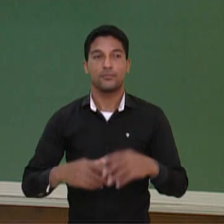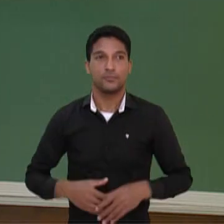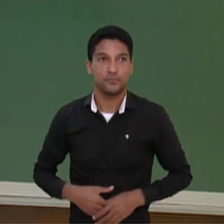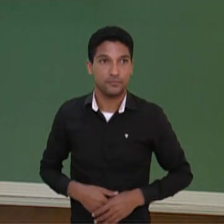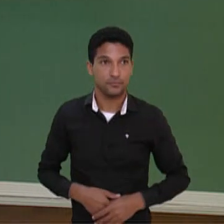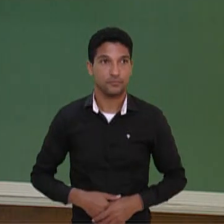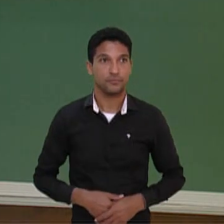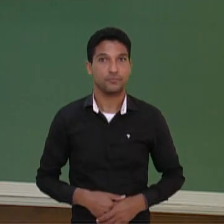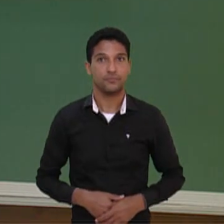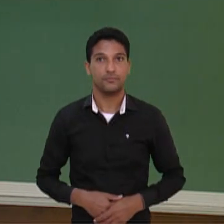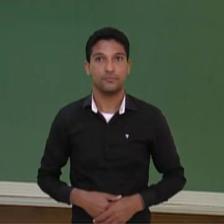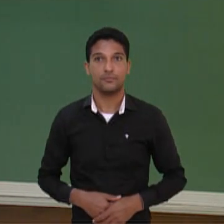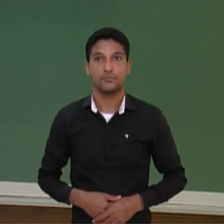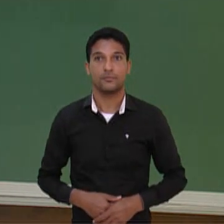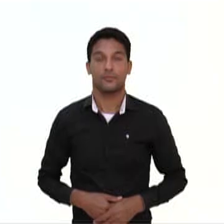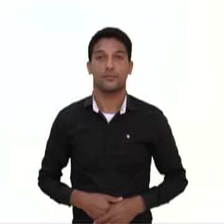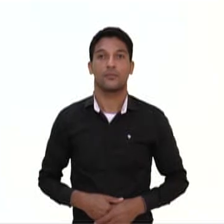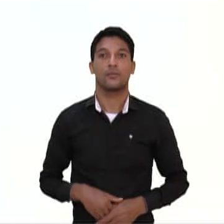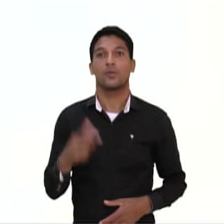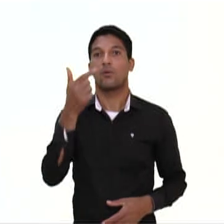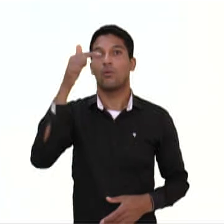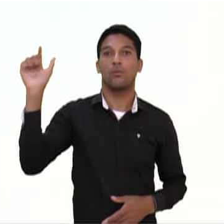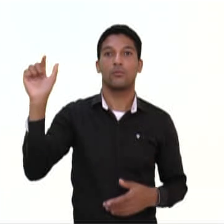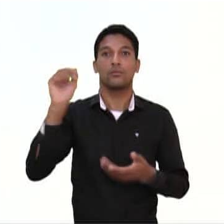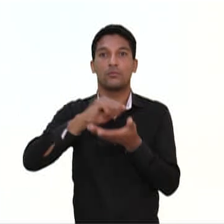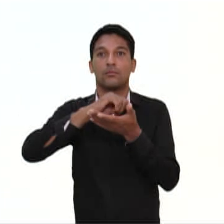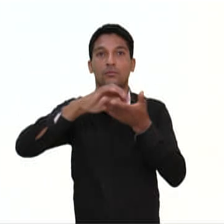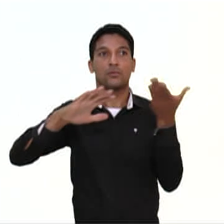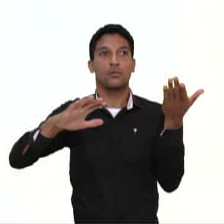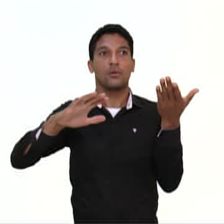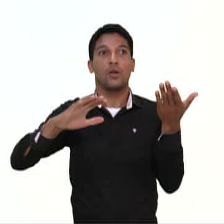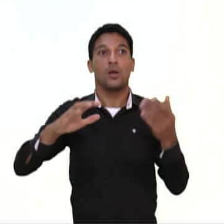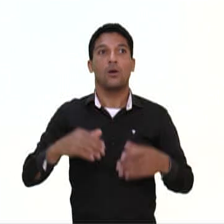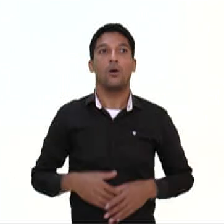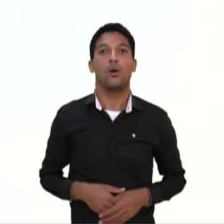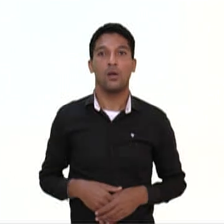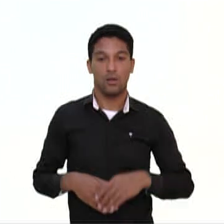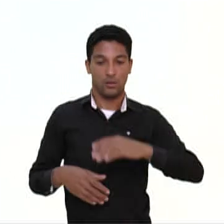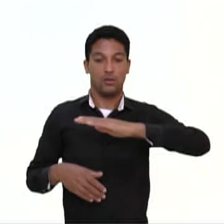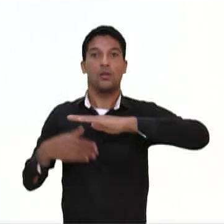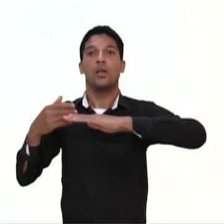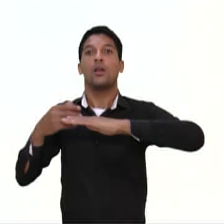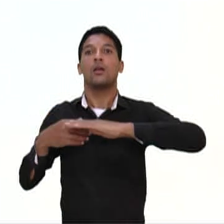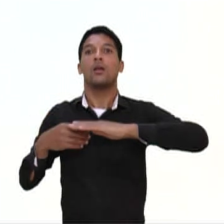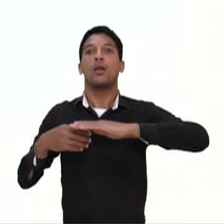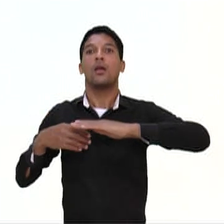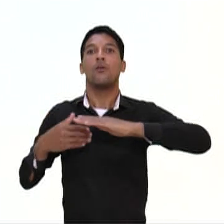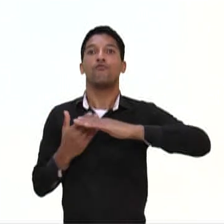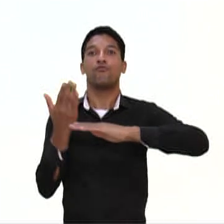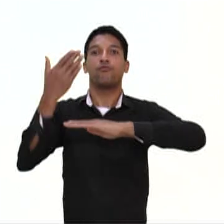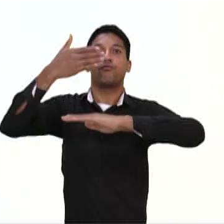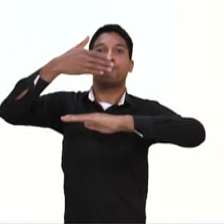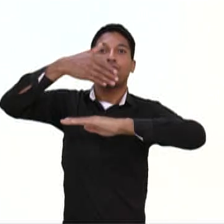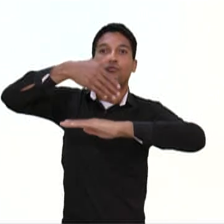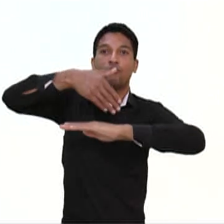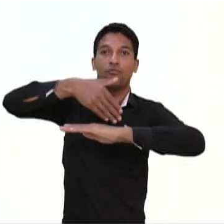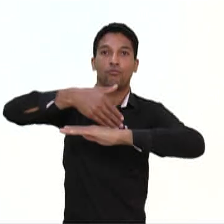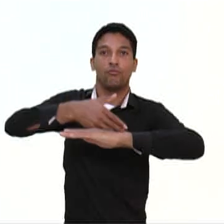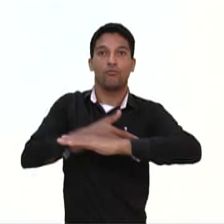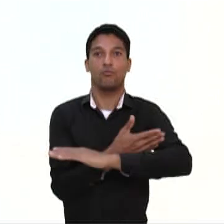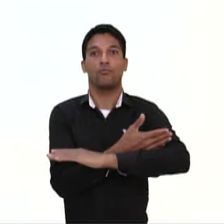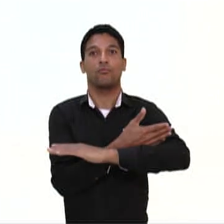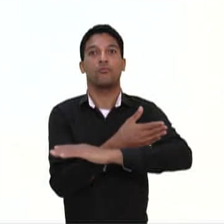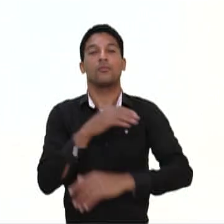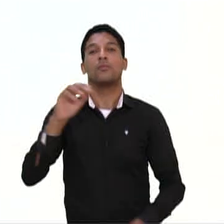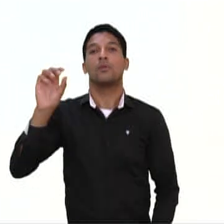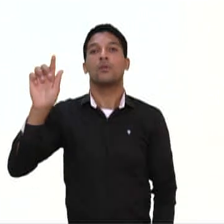Vejamos o próximo exercício aqui. Um golfinho realiza um salto cuja trajetória é uma parábola descrita pela equação.